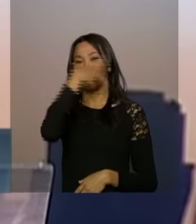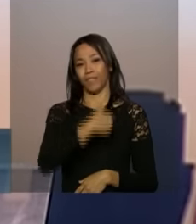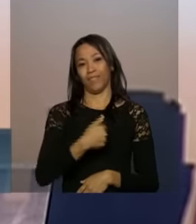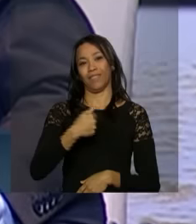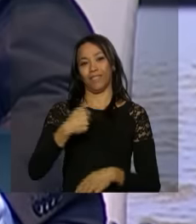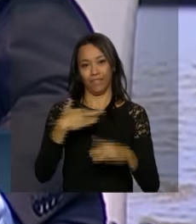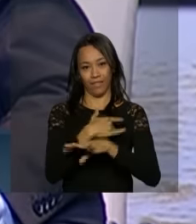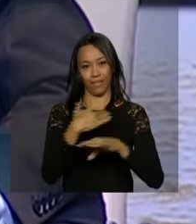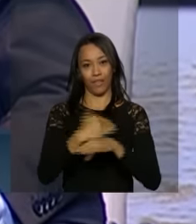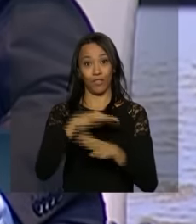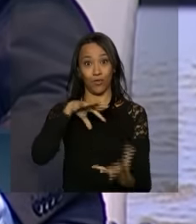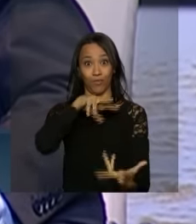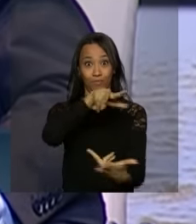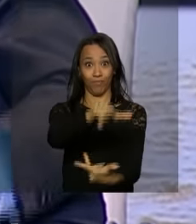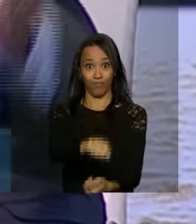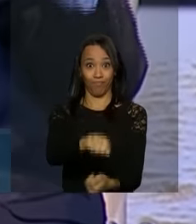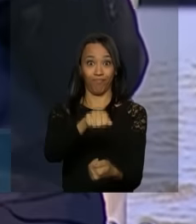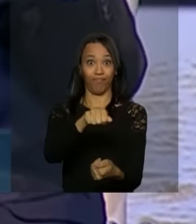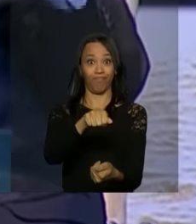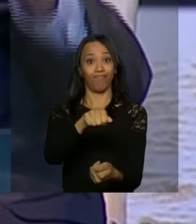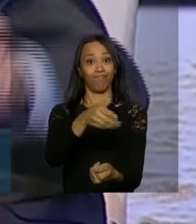planeta.